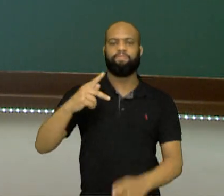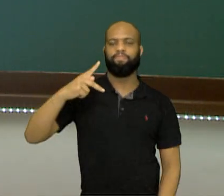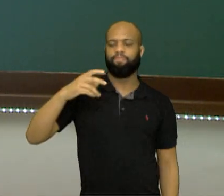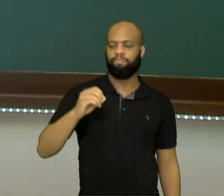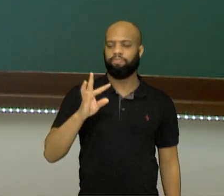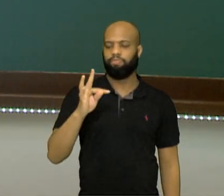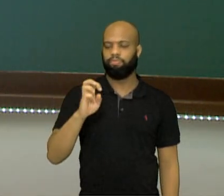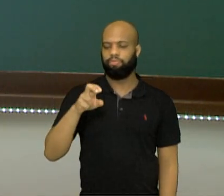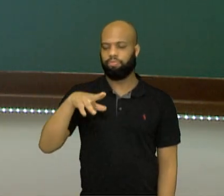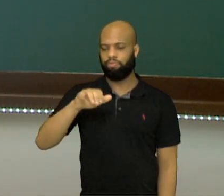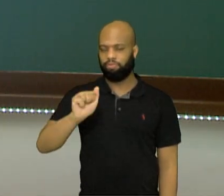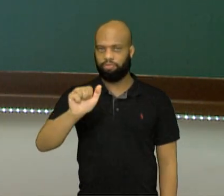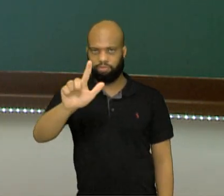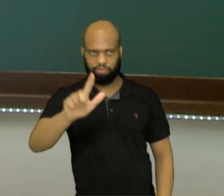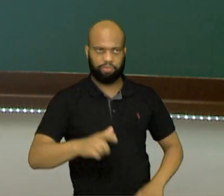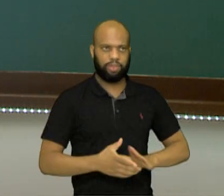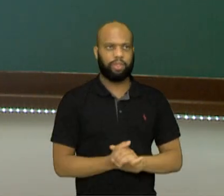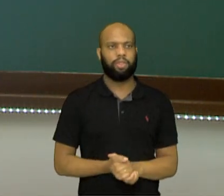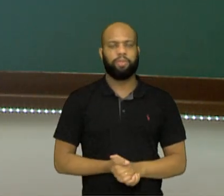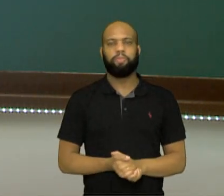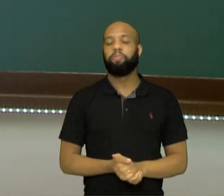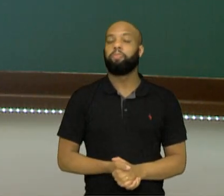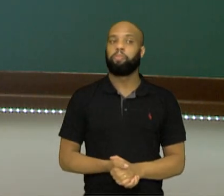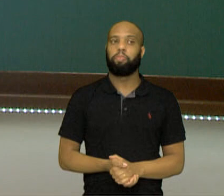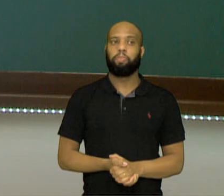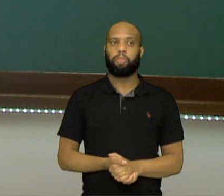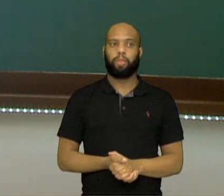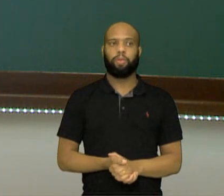né, você já sabe. Bom,